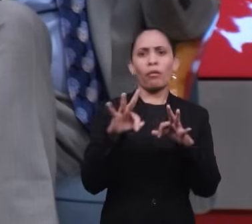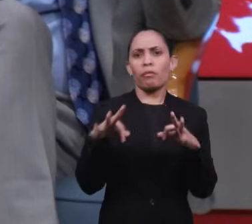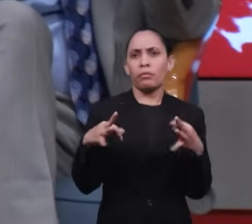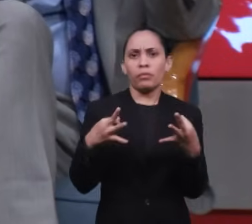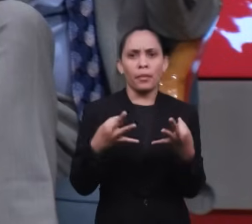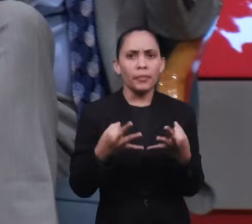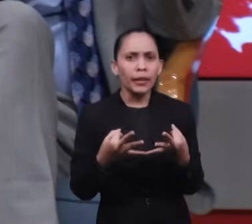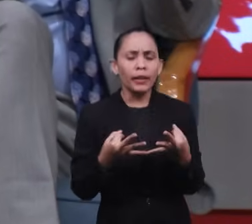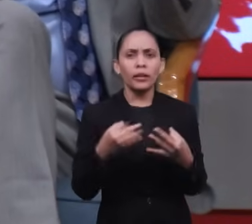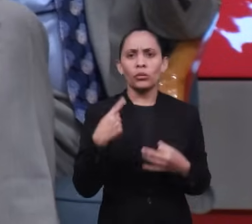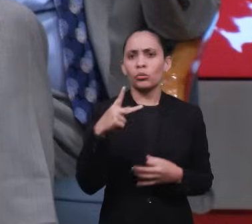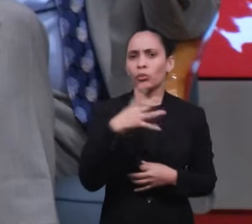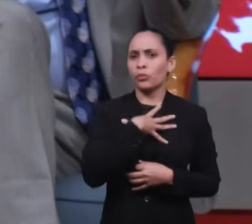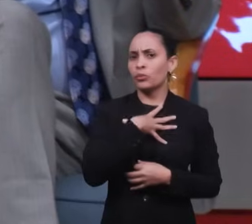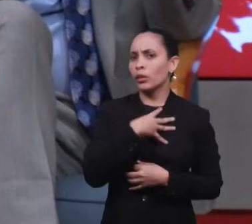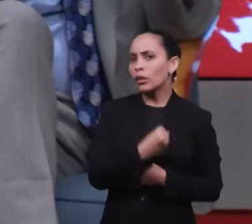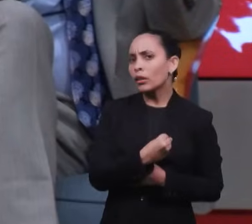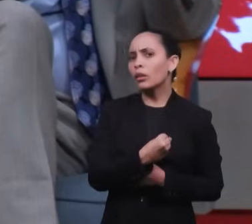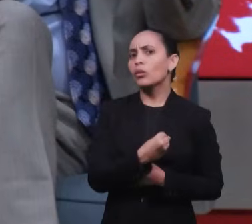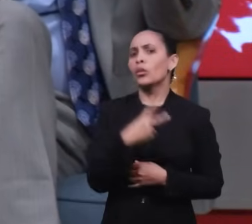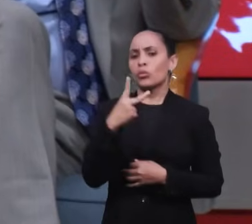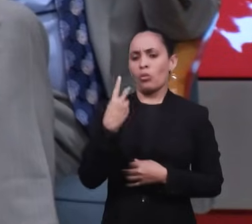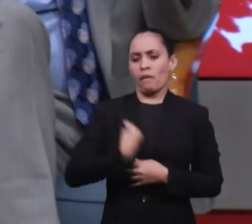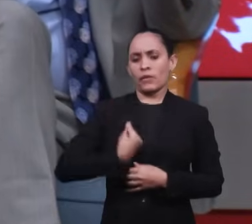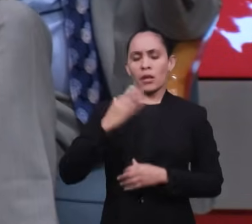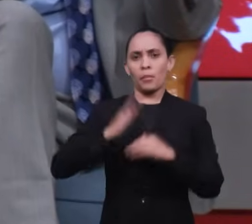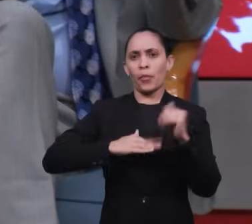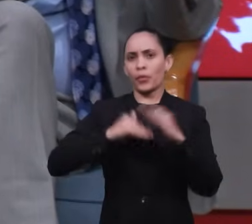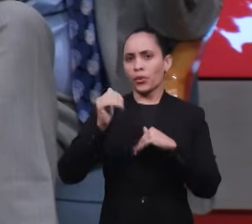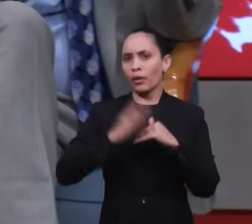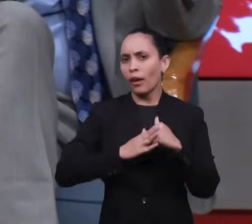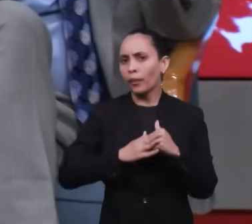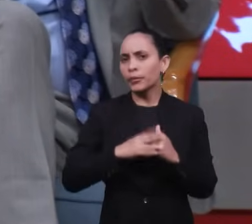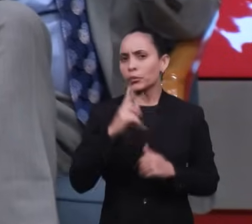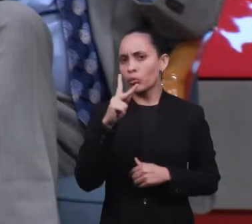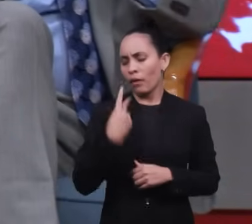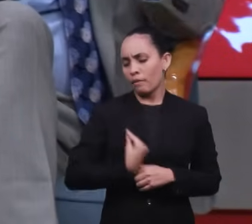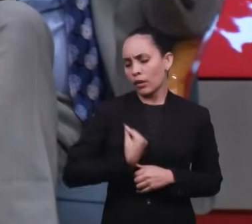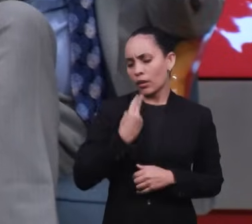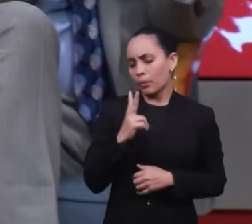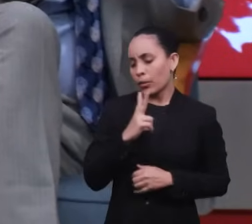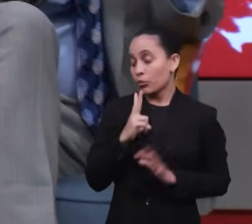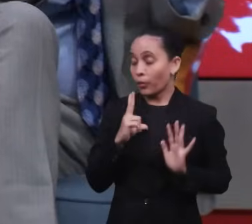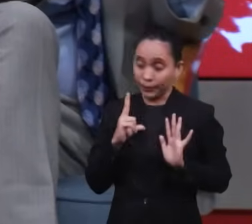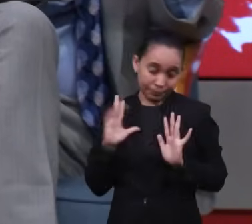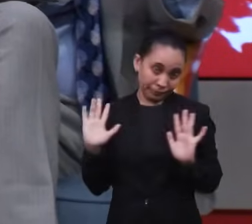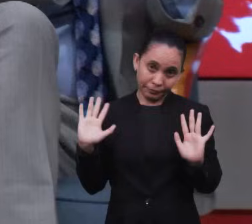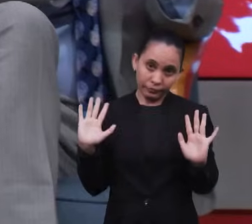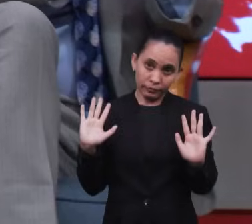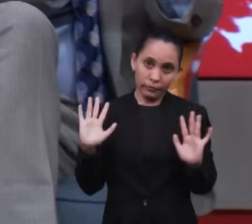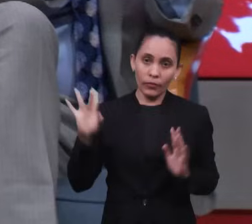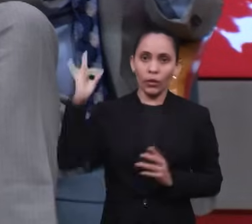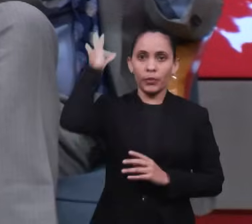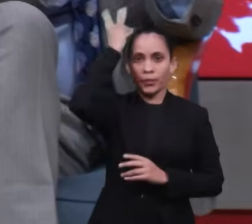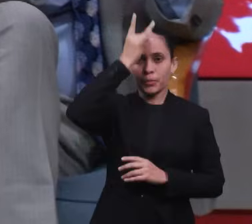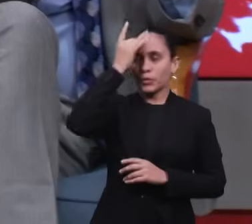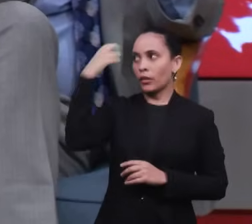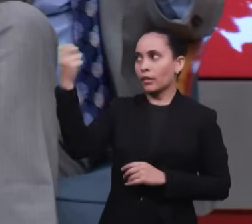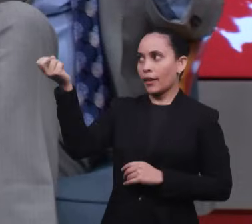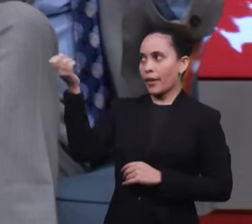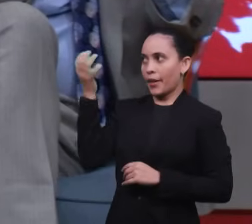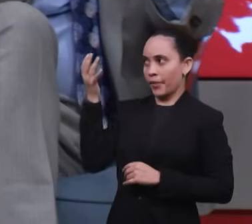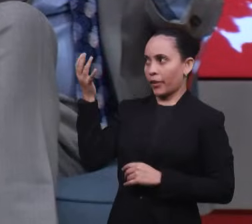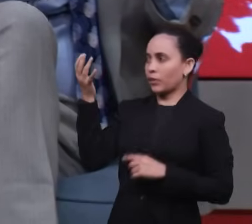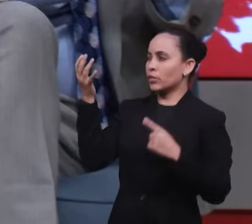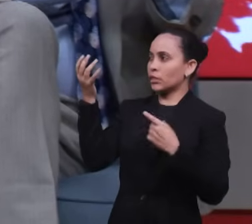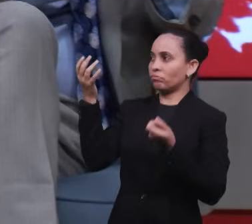a respeito da sua família, ou a respeito do seu filho, ou a respeito da sua vida profissional, ou a respeito da sua vida em particular. Então